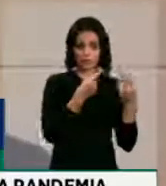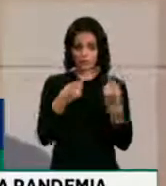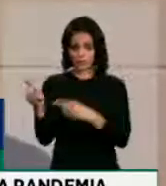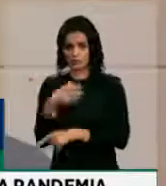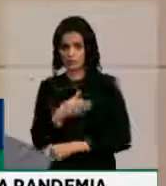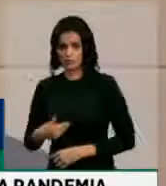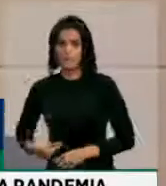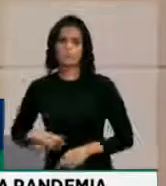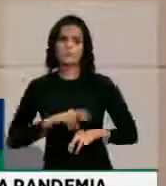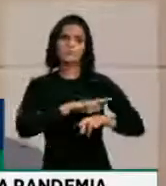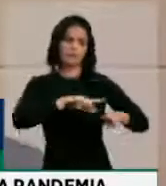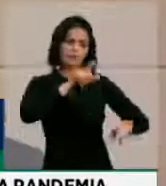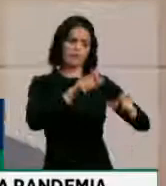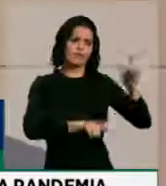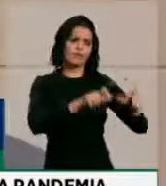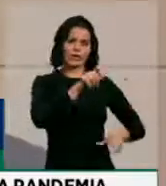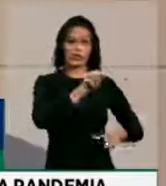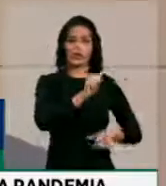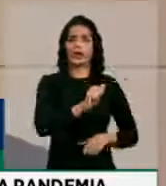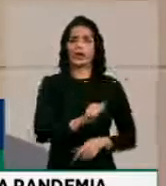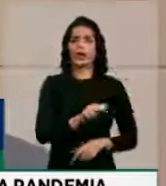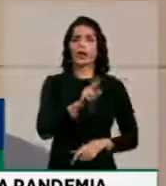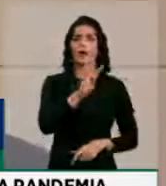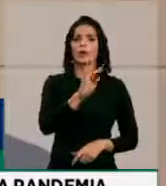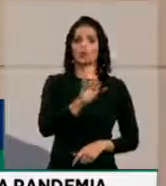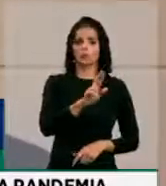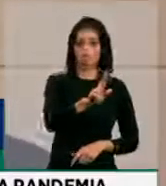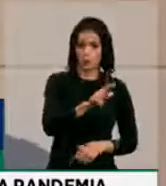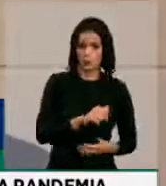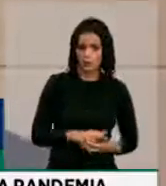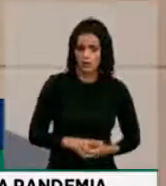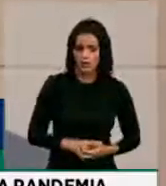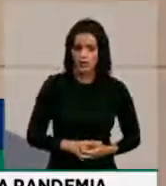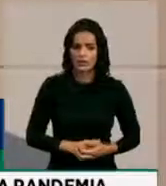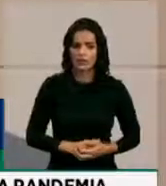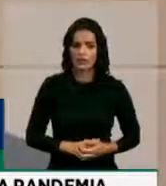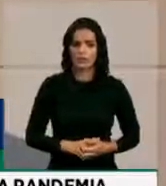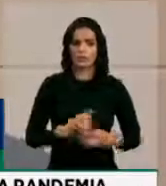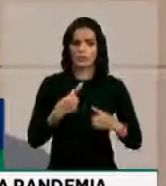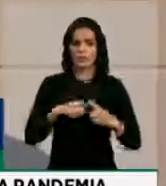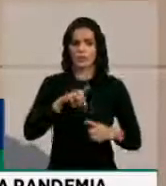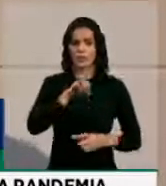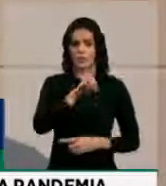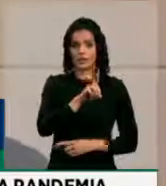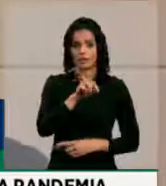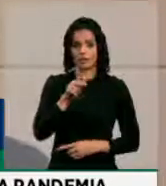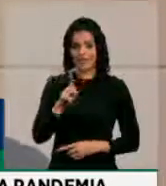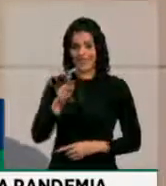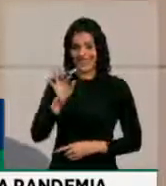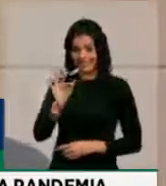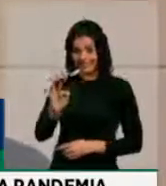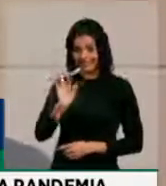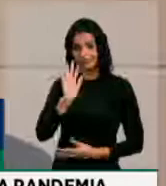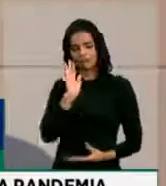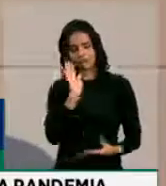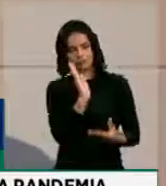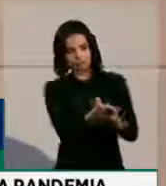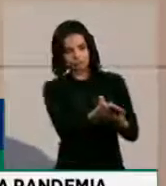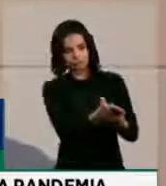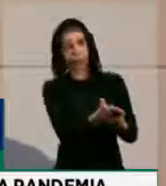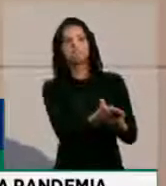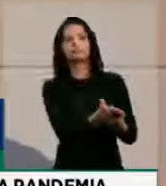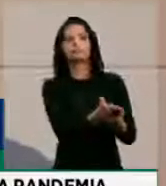autores nessa arguição por descumprimento de preceito fundamental, uma DPF, que os nossos partidos